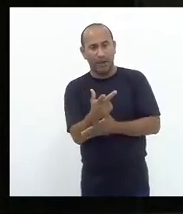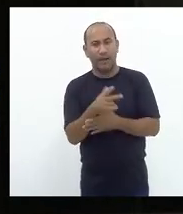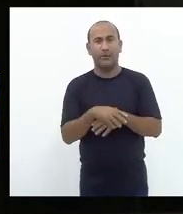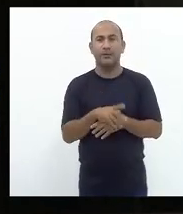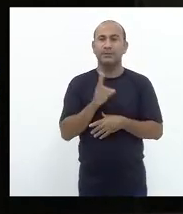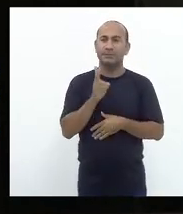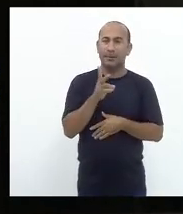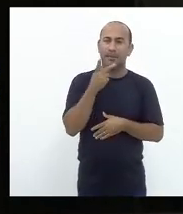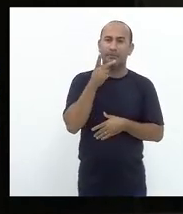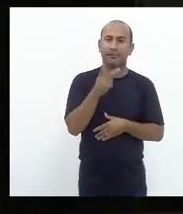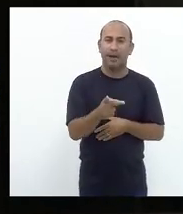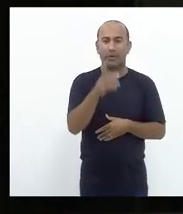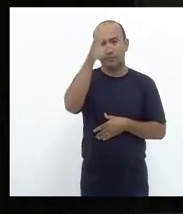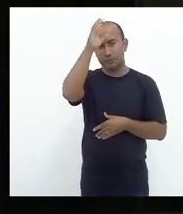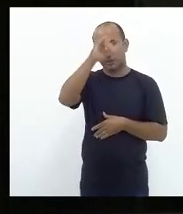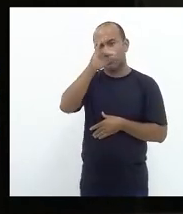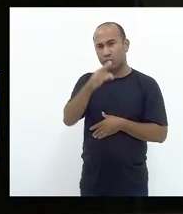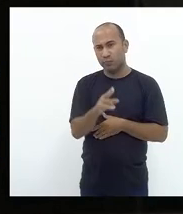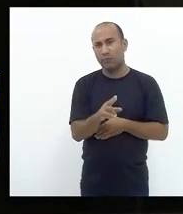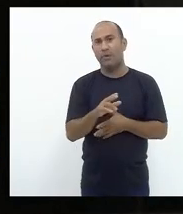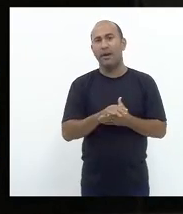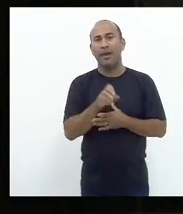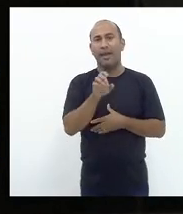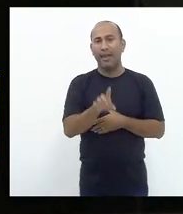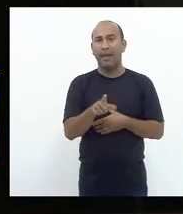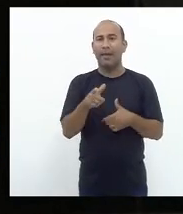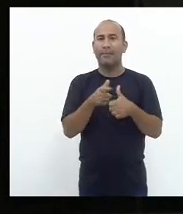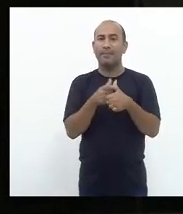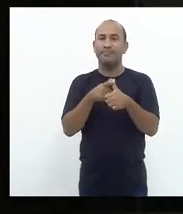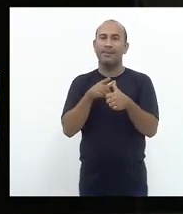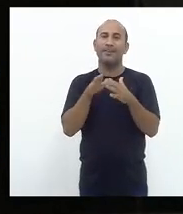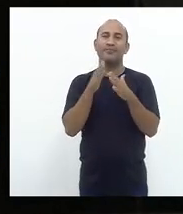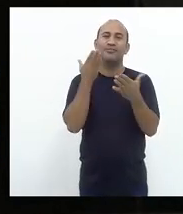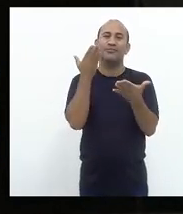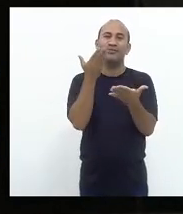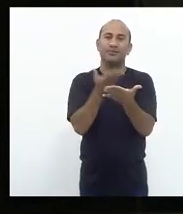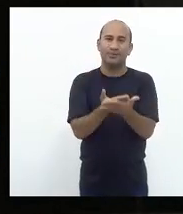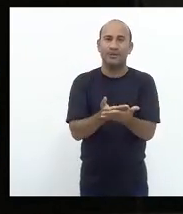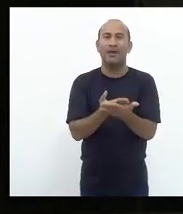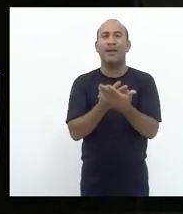Ju, seria a primeira escola